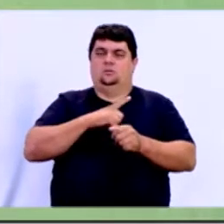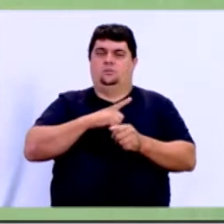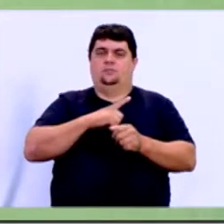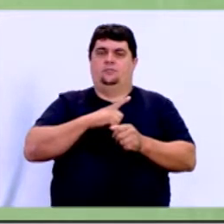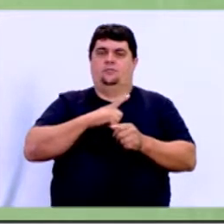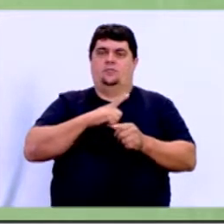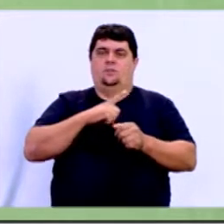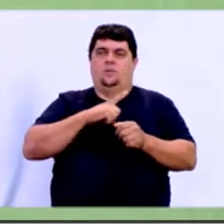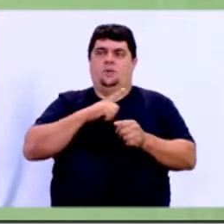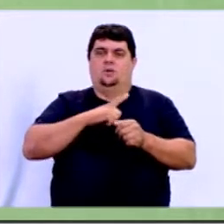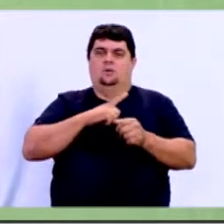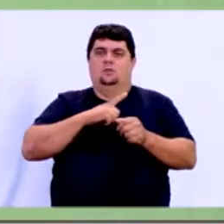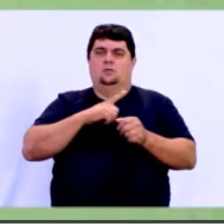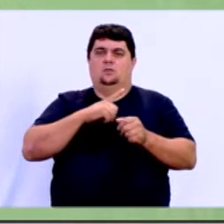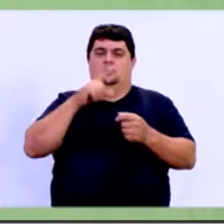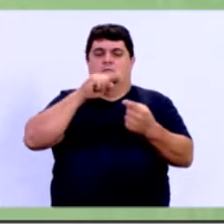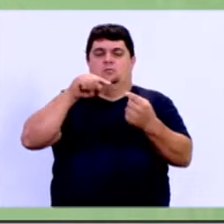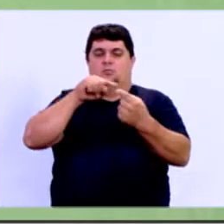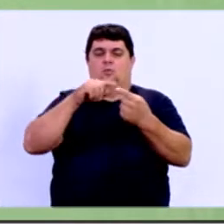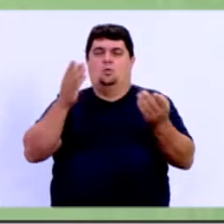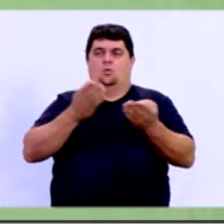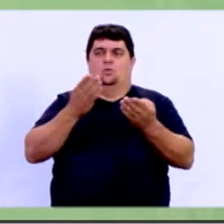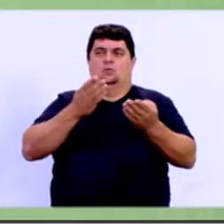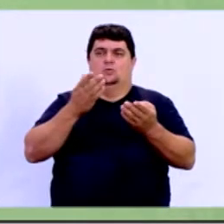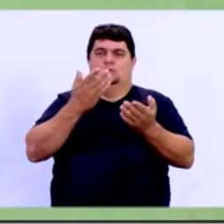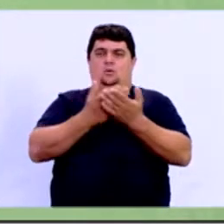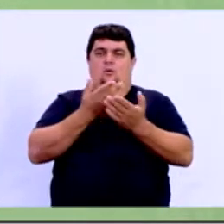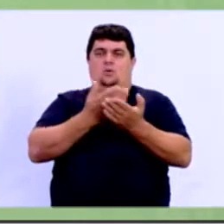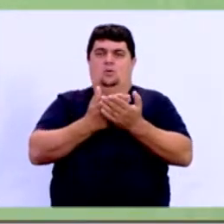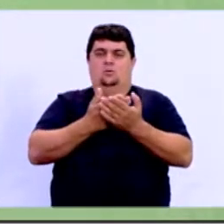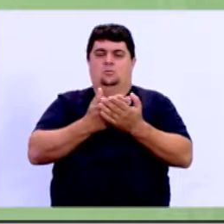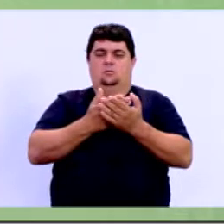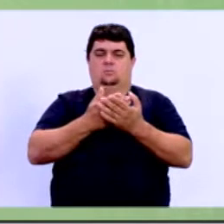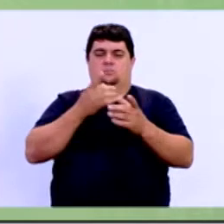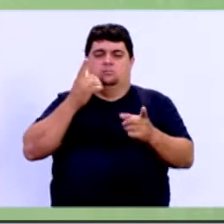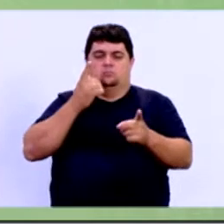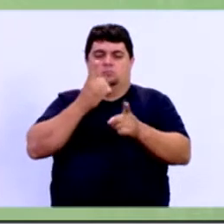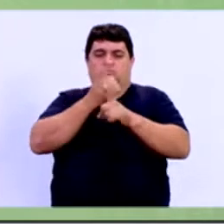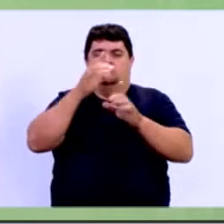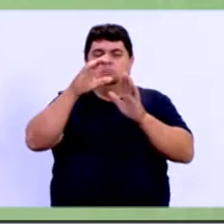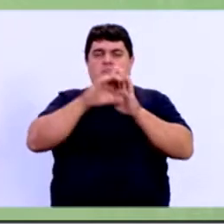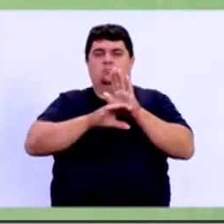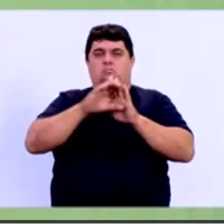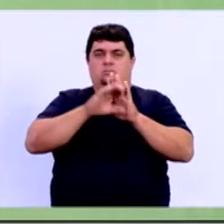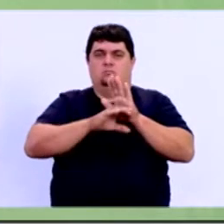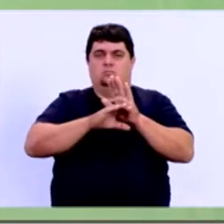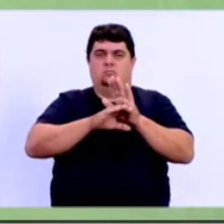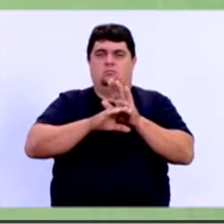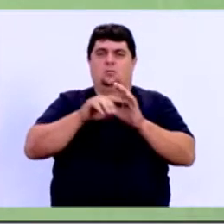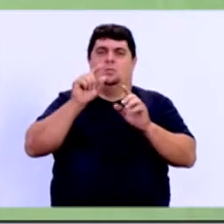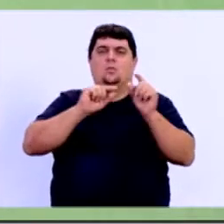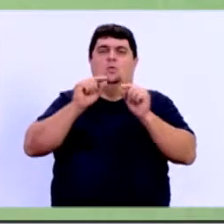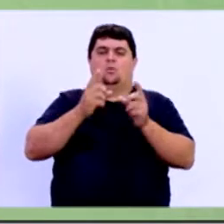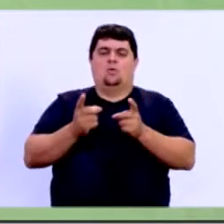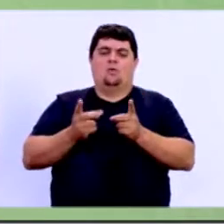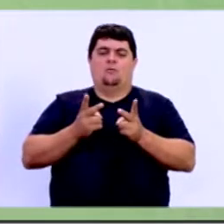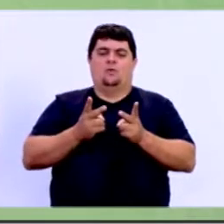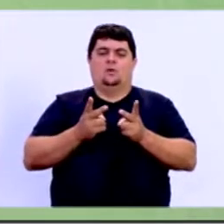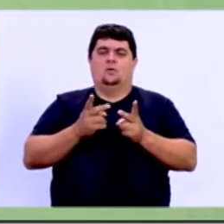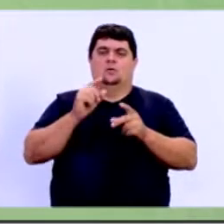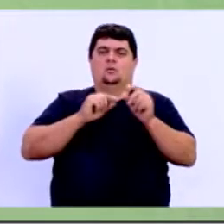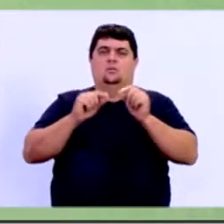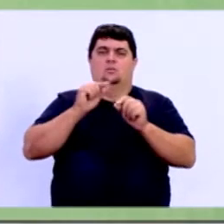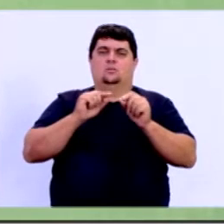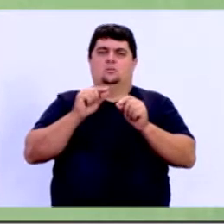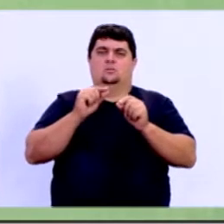Nós também é o objetivo da nossa teleaula, identificar, né, conceitos, né? O que é uma venda, o que é